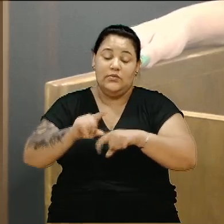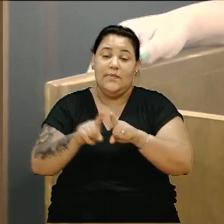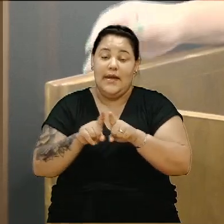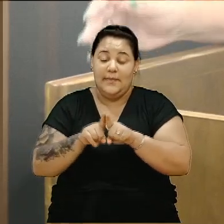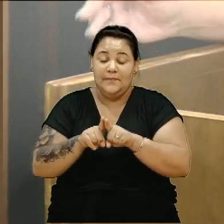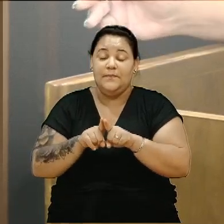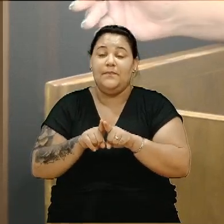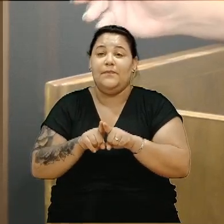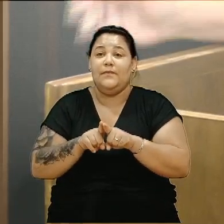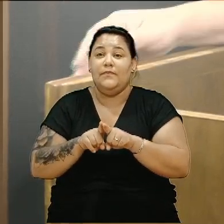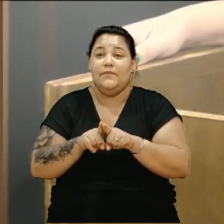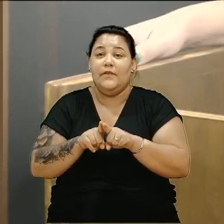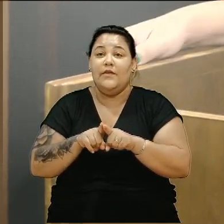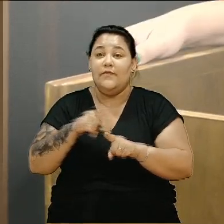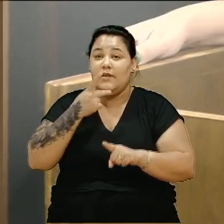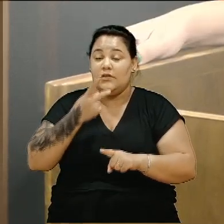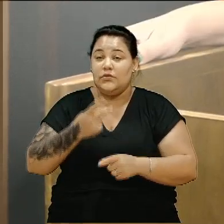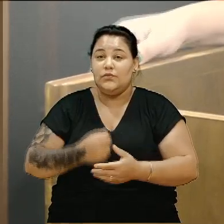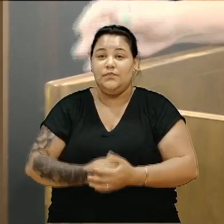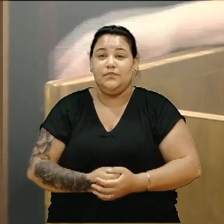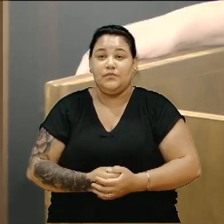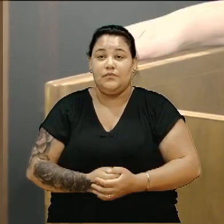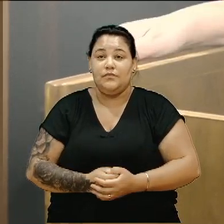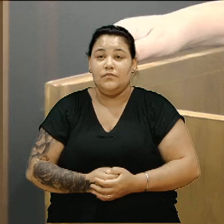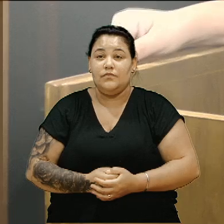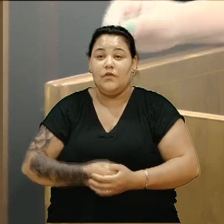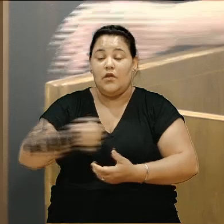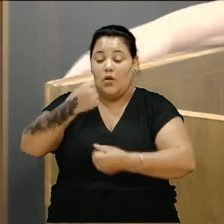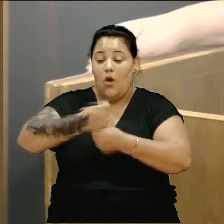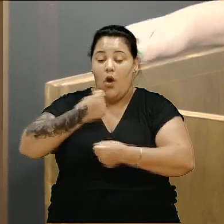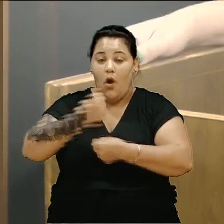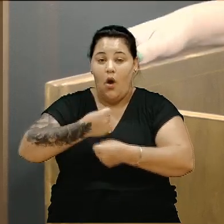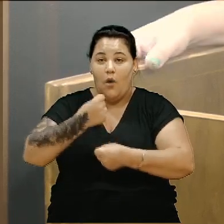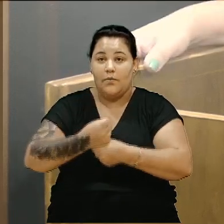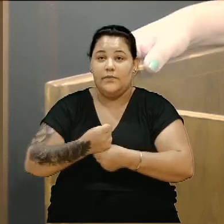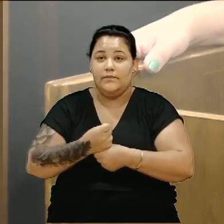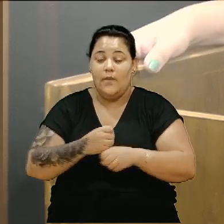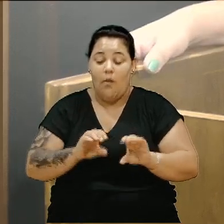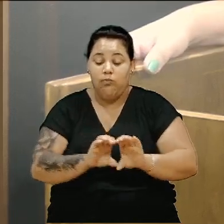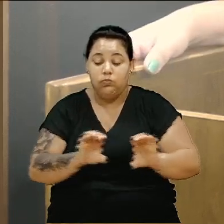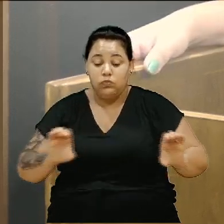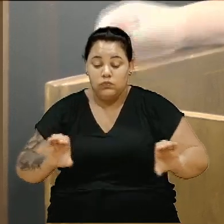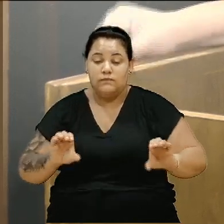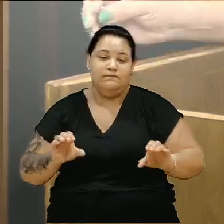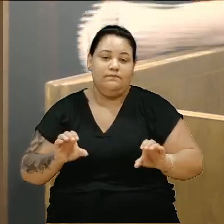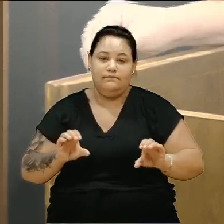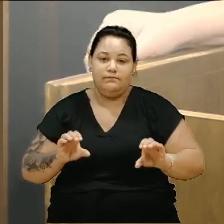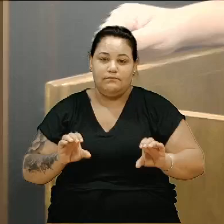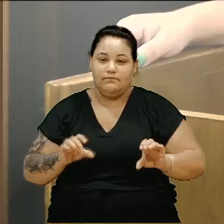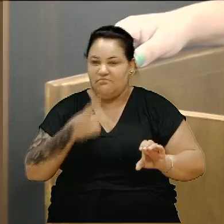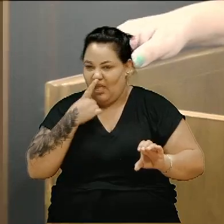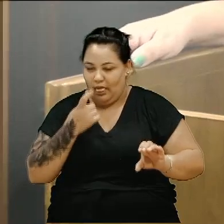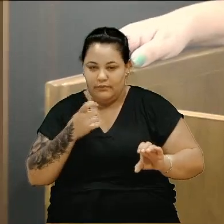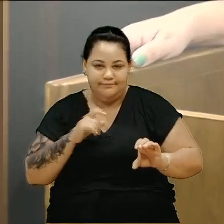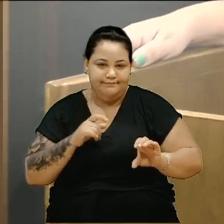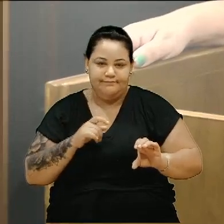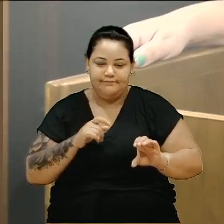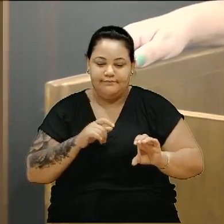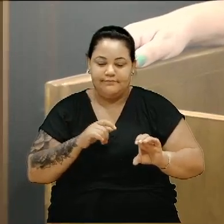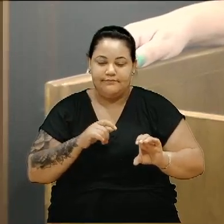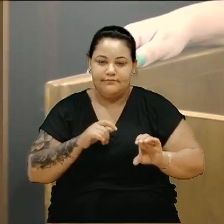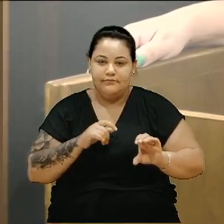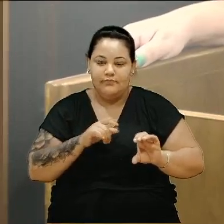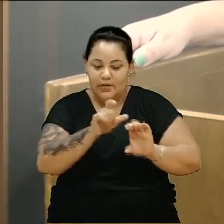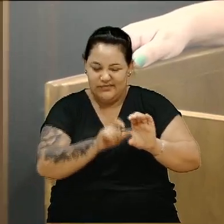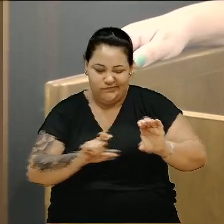pública, a questão de várias situações de obras, de bueiros, e fizemos 24 indicações